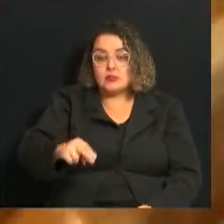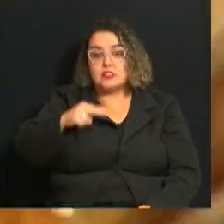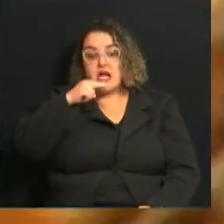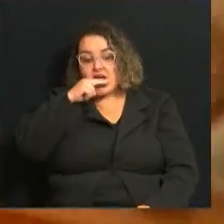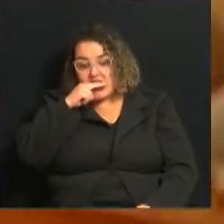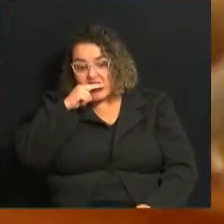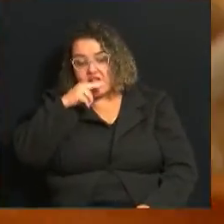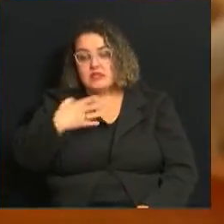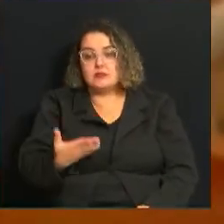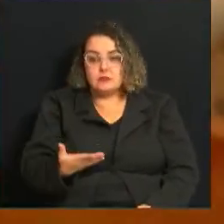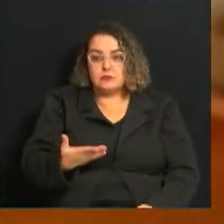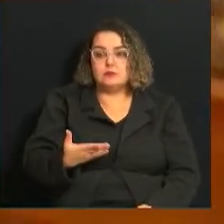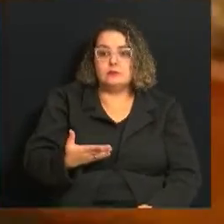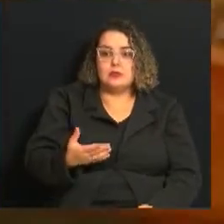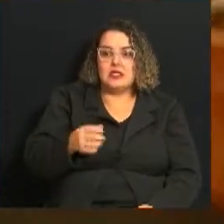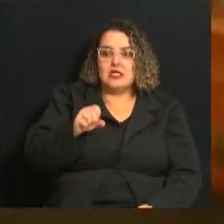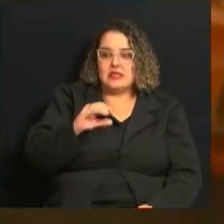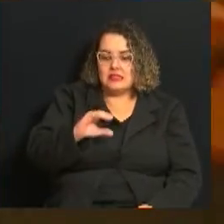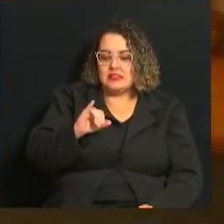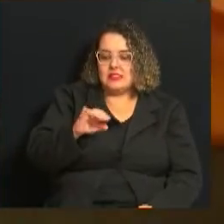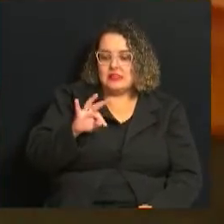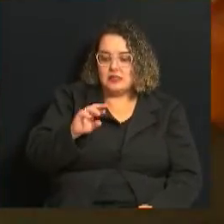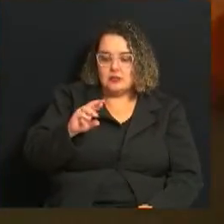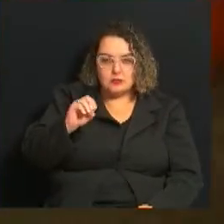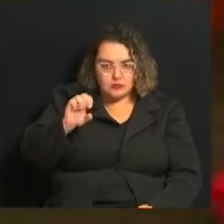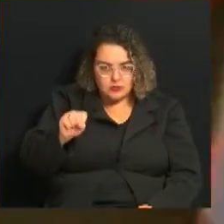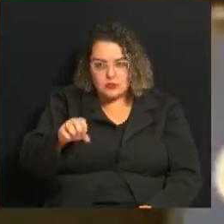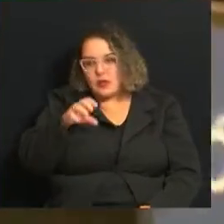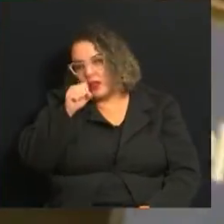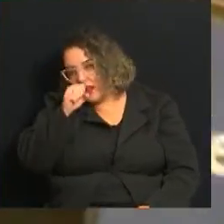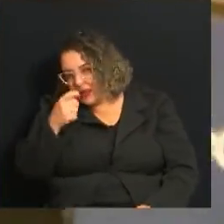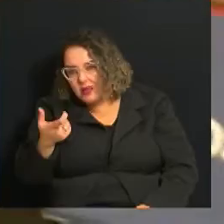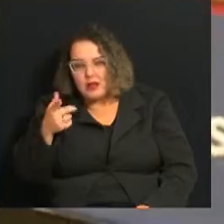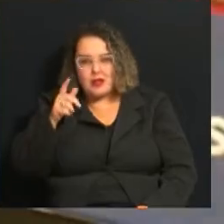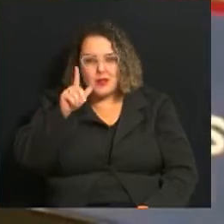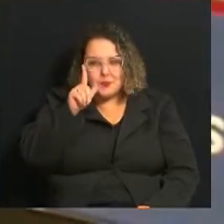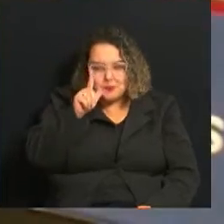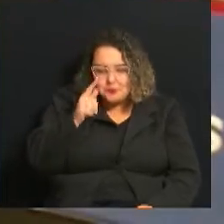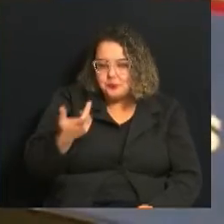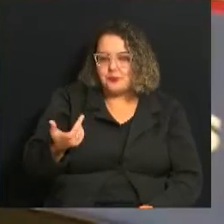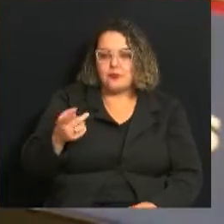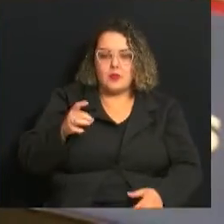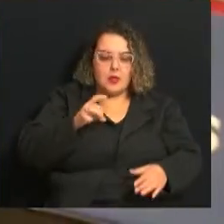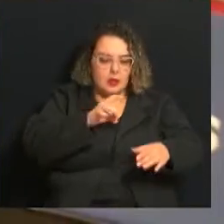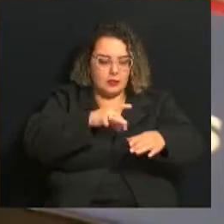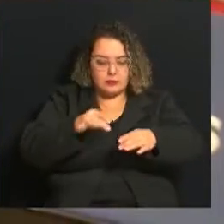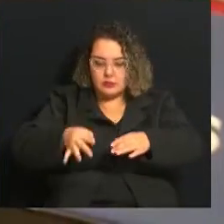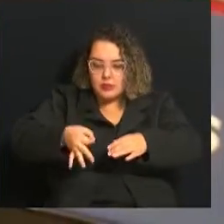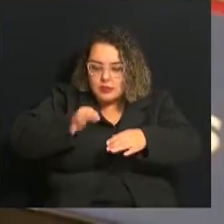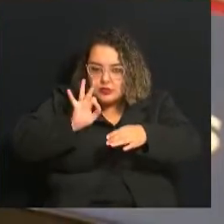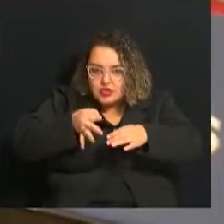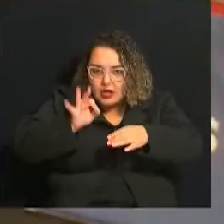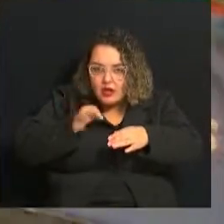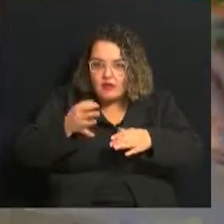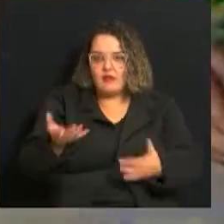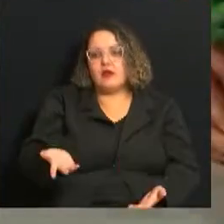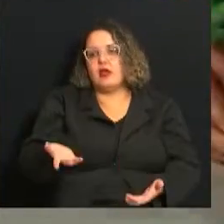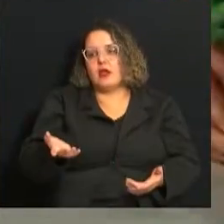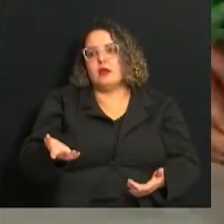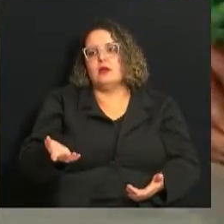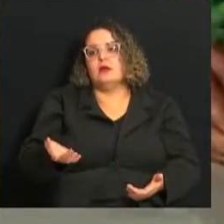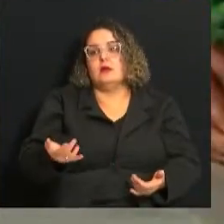de citros, né, laranja, na área de café, enfim, é bastante coisa. E parte disso